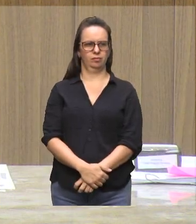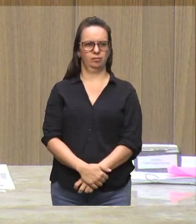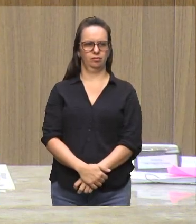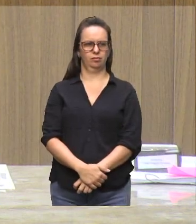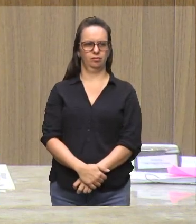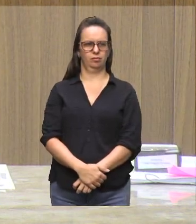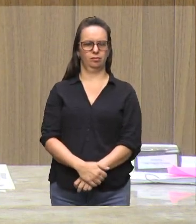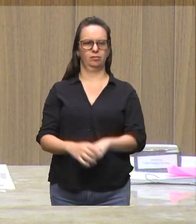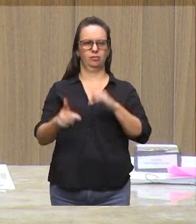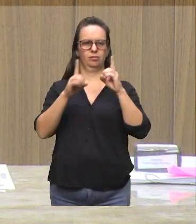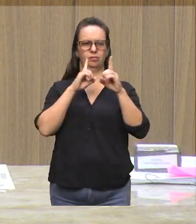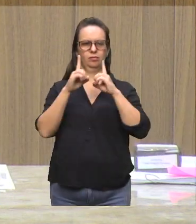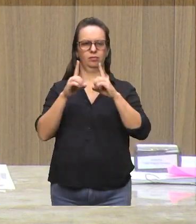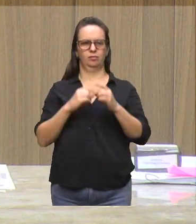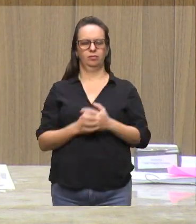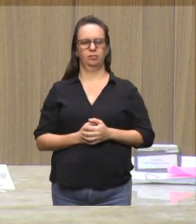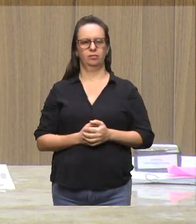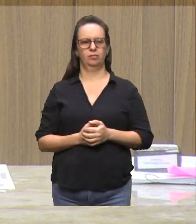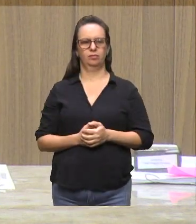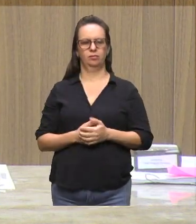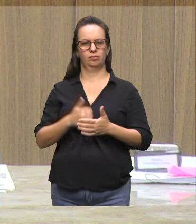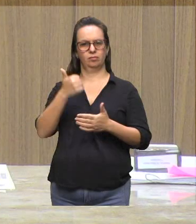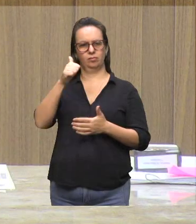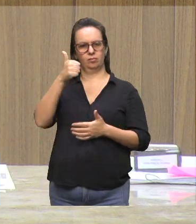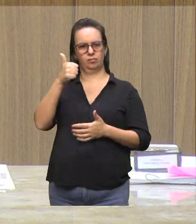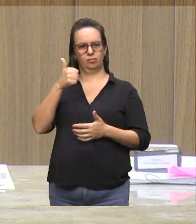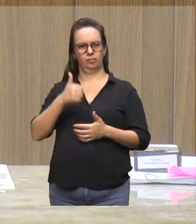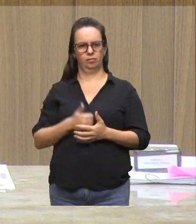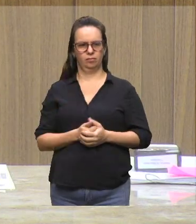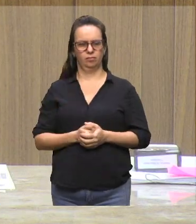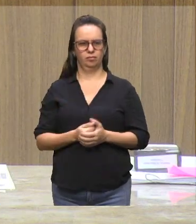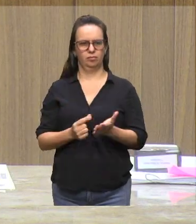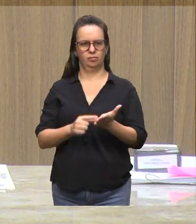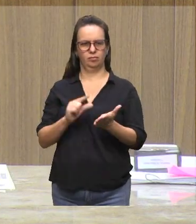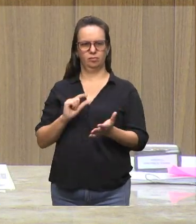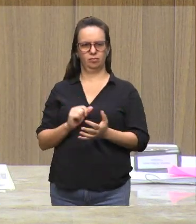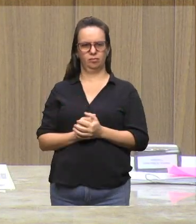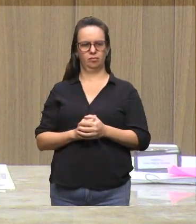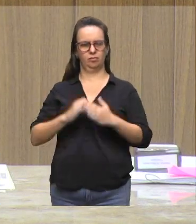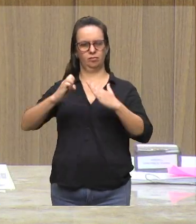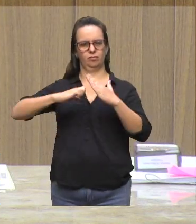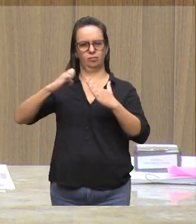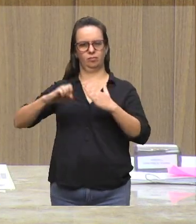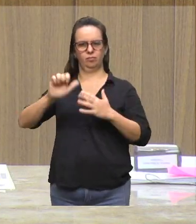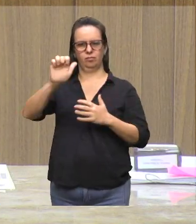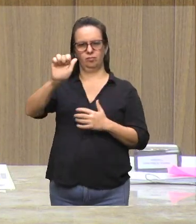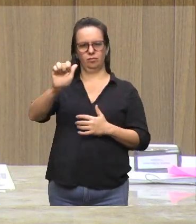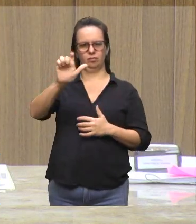Em discussão em primeiro turno, proposta de emenda à Loma número